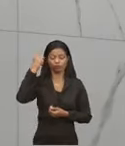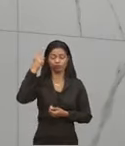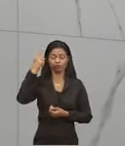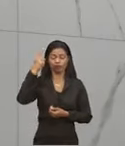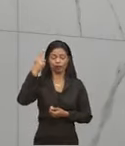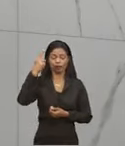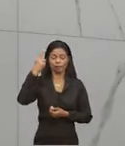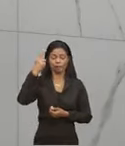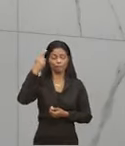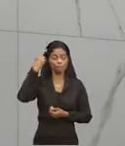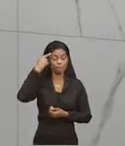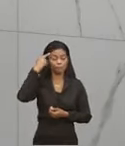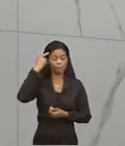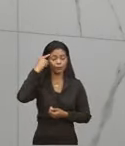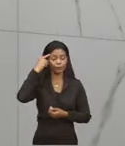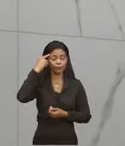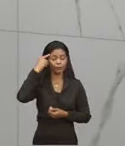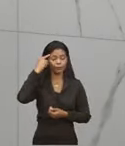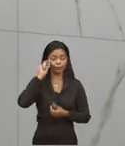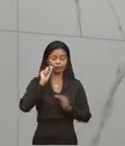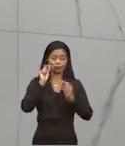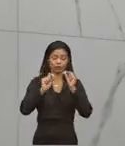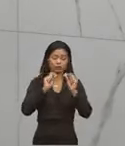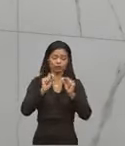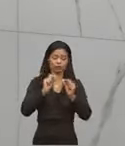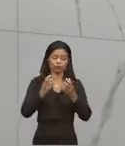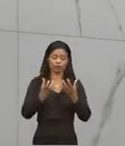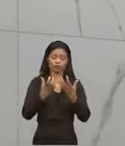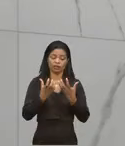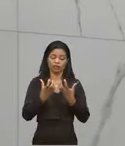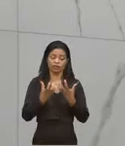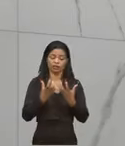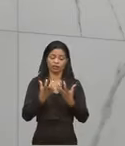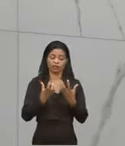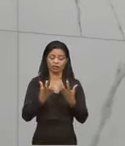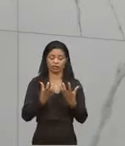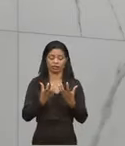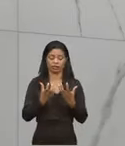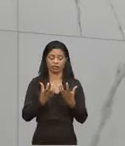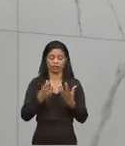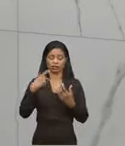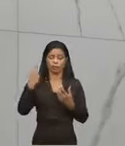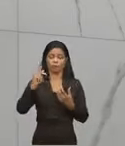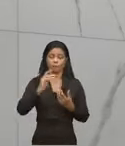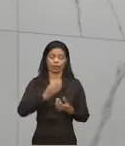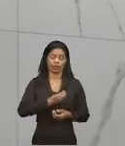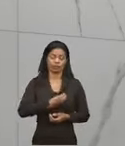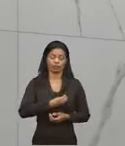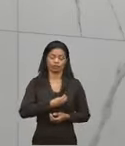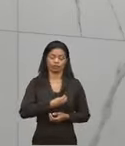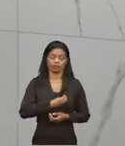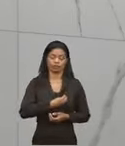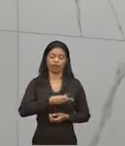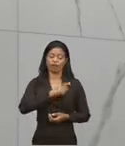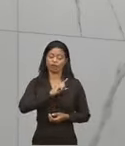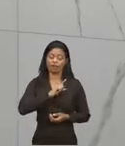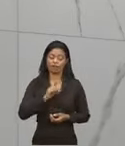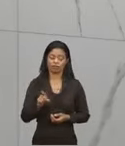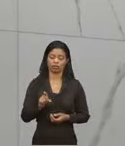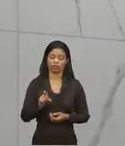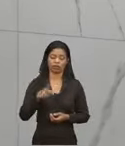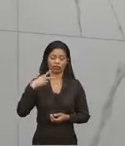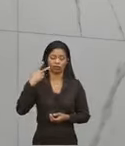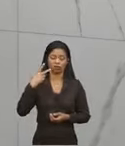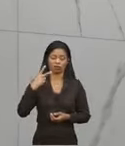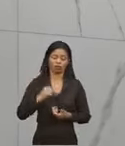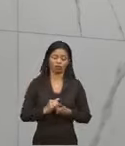que pense o que você quer para a sua vida. Porque você está sendo avaliado pelo andar de cima. Cada conduta nossa